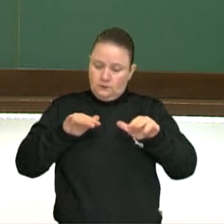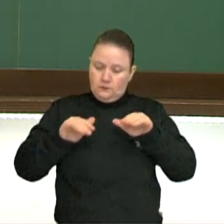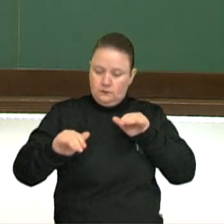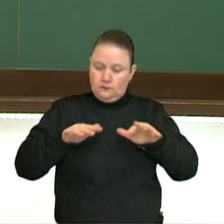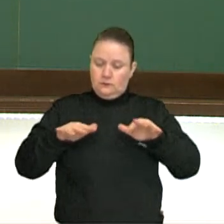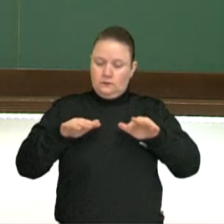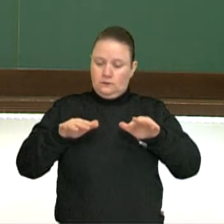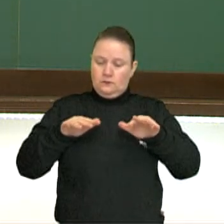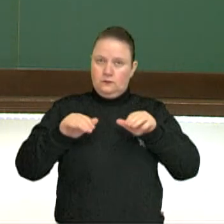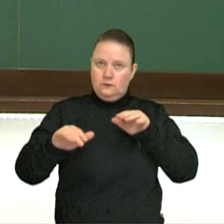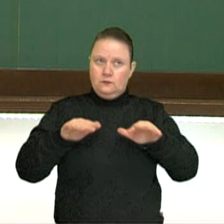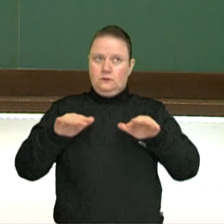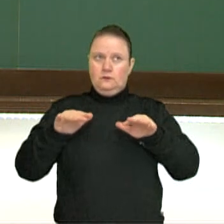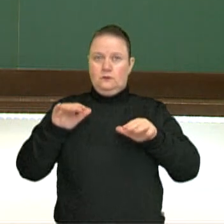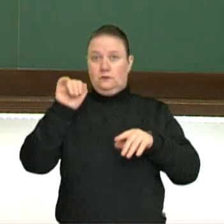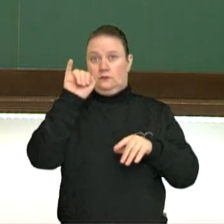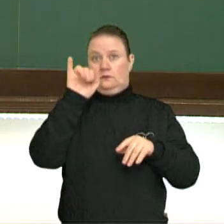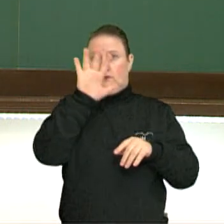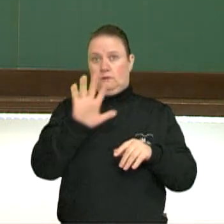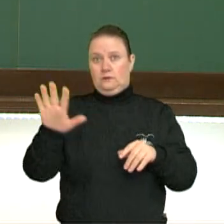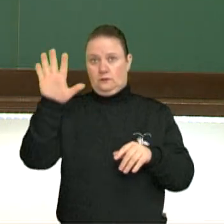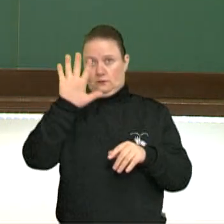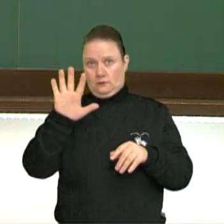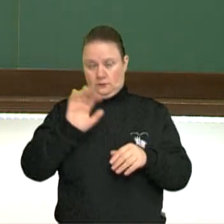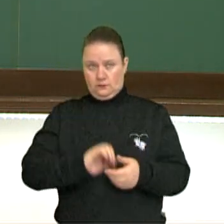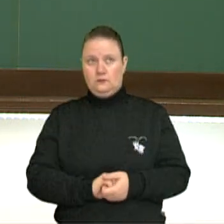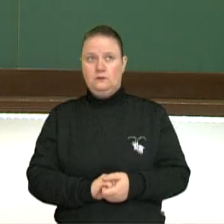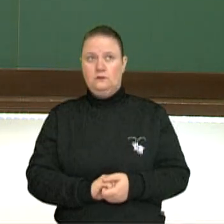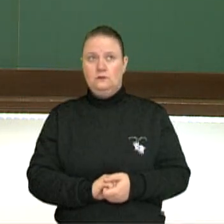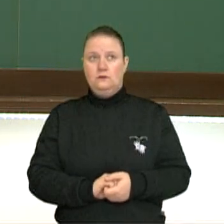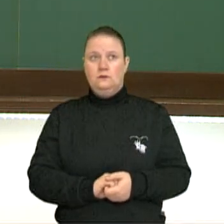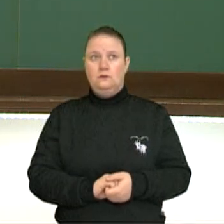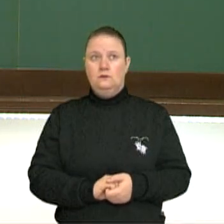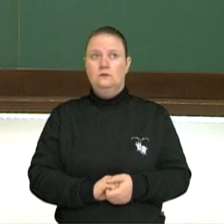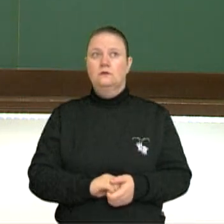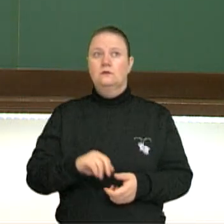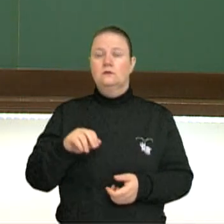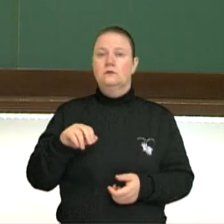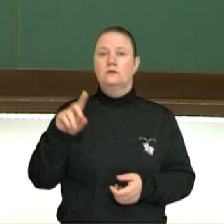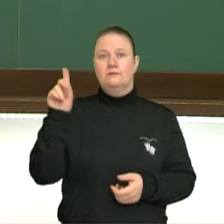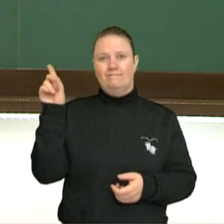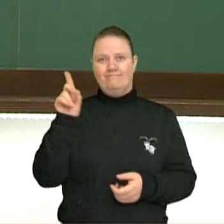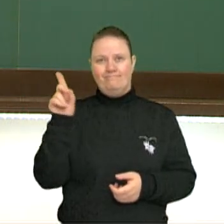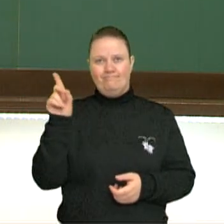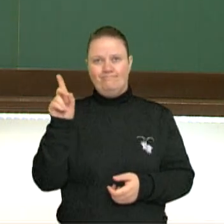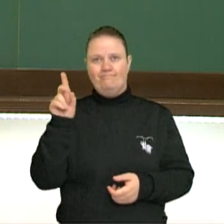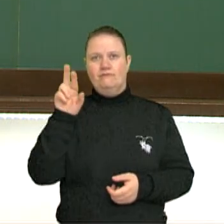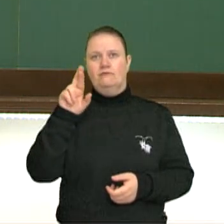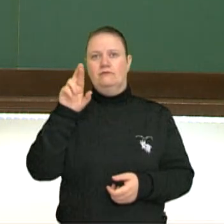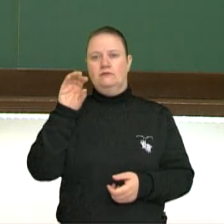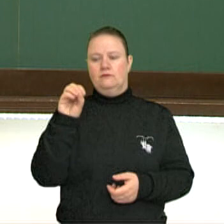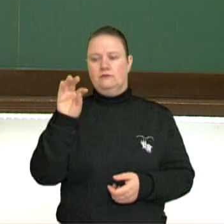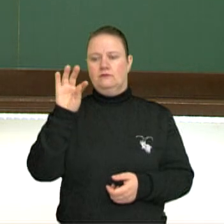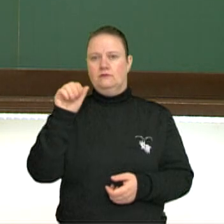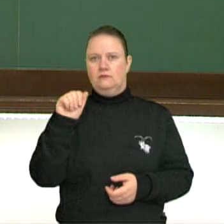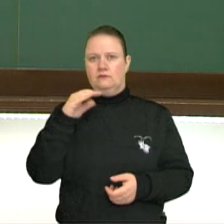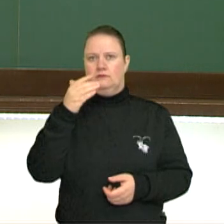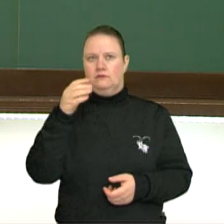Então, essa imagem que você está vendo aqui através do GIF, a rotação do plano de oscilação,